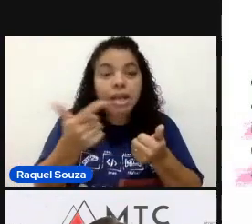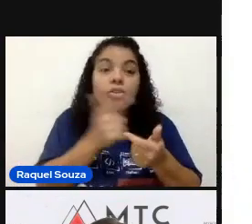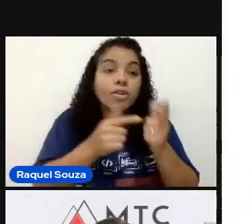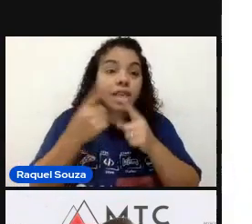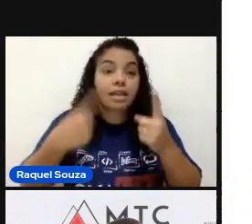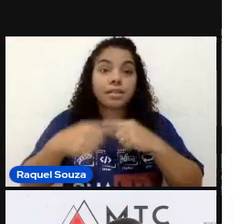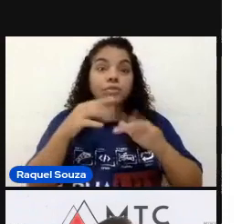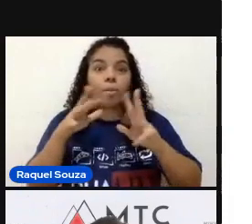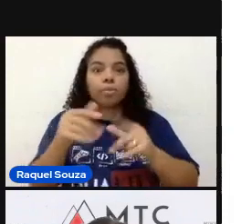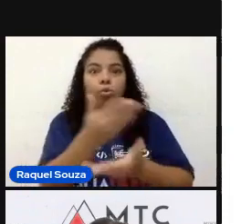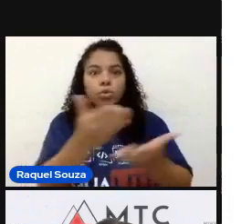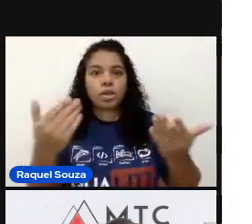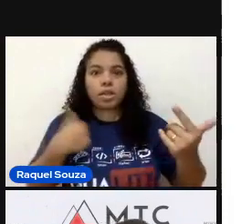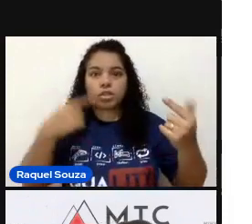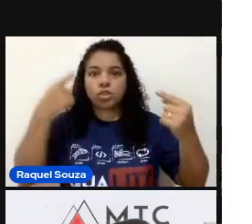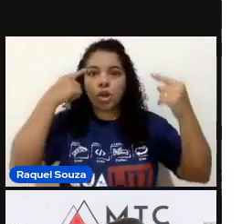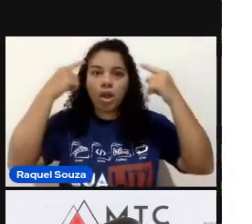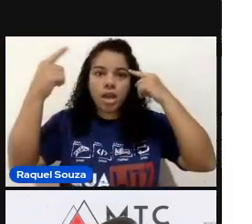ó. Criatividade,